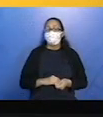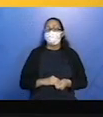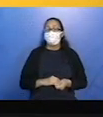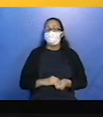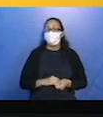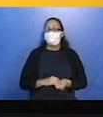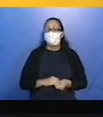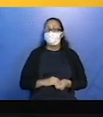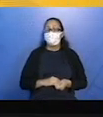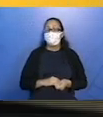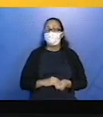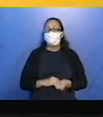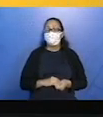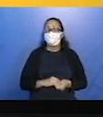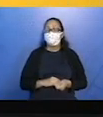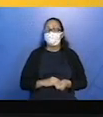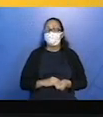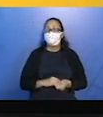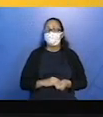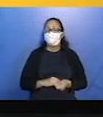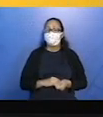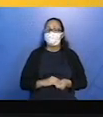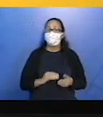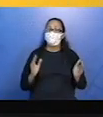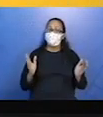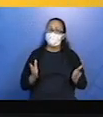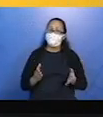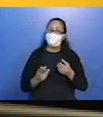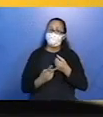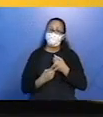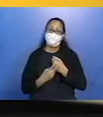Vamos lá agora para o singular do verbo comprar.